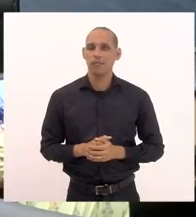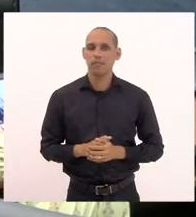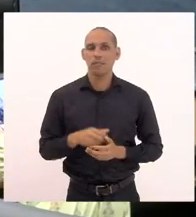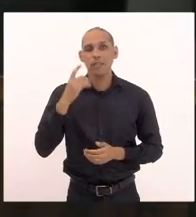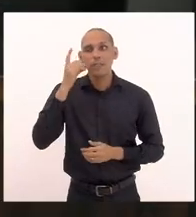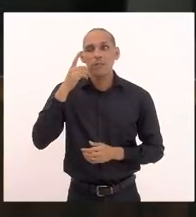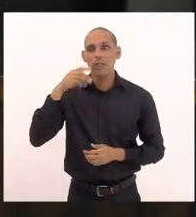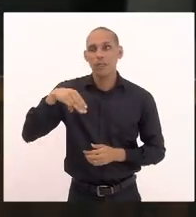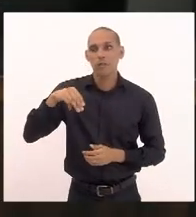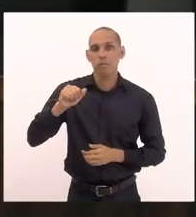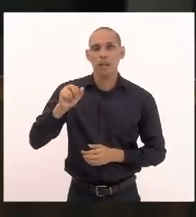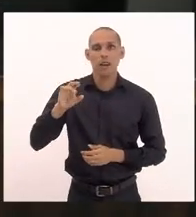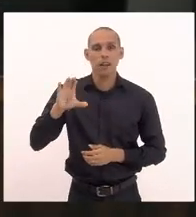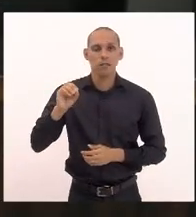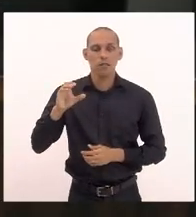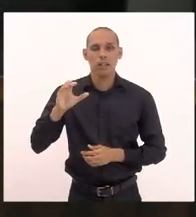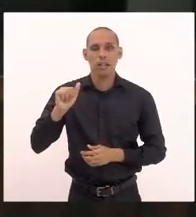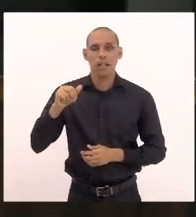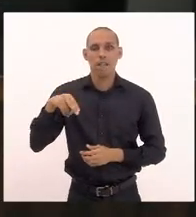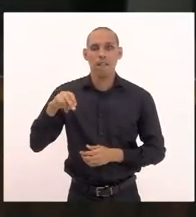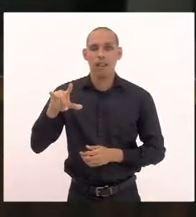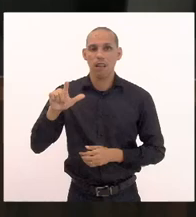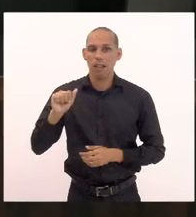Deputado Márcio Canella.